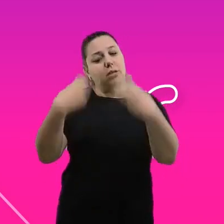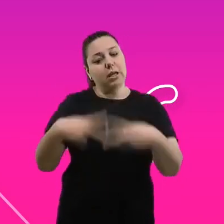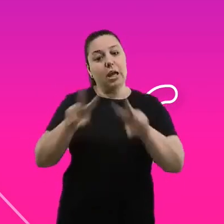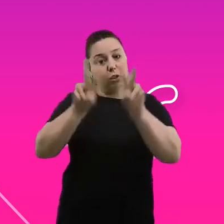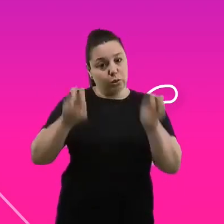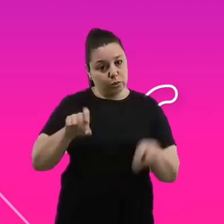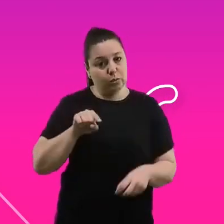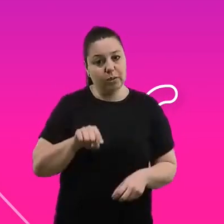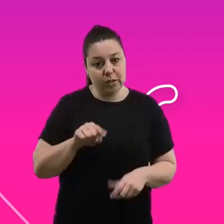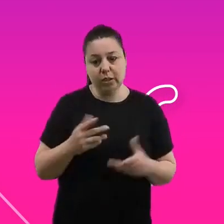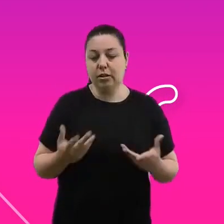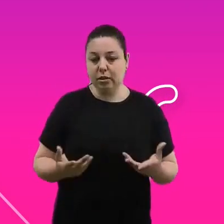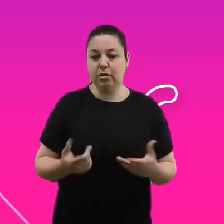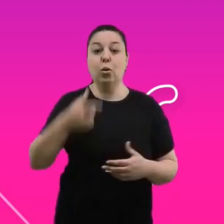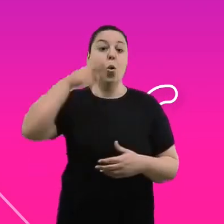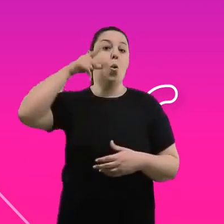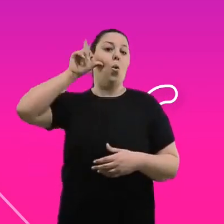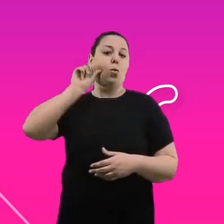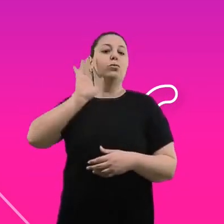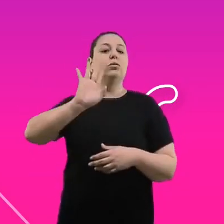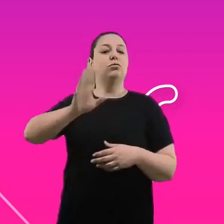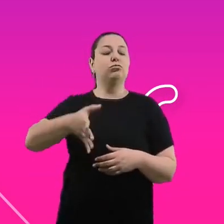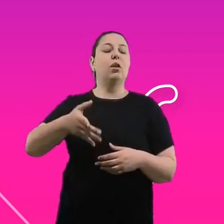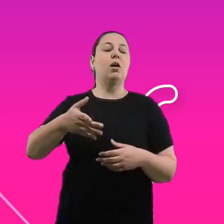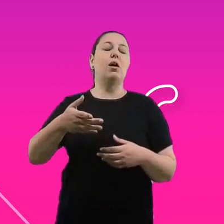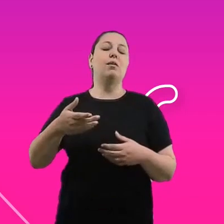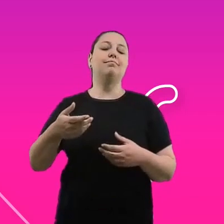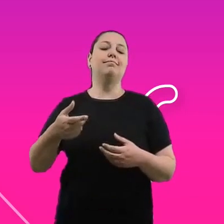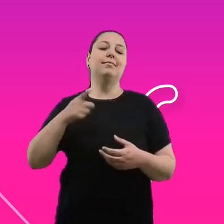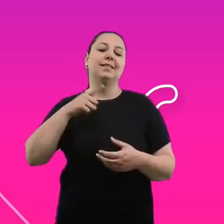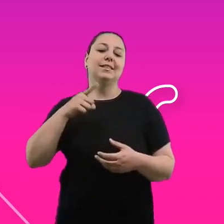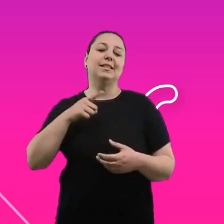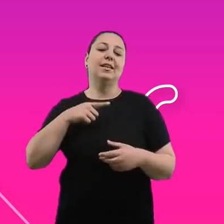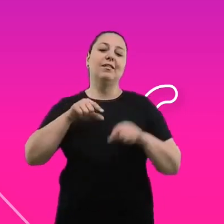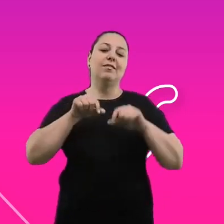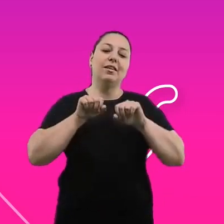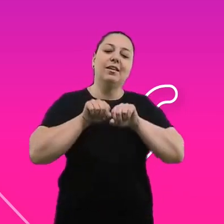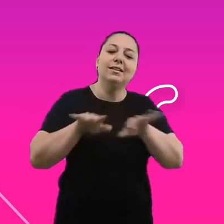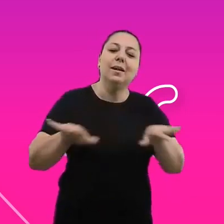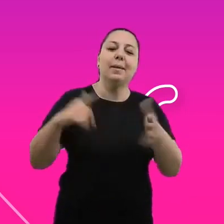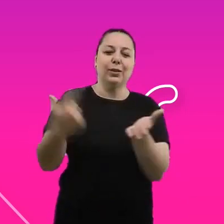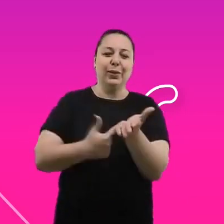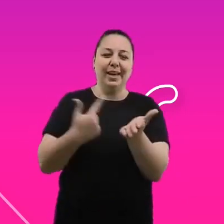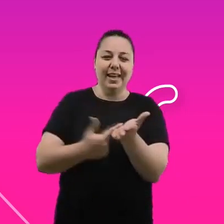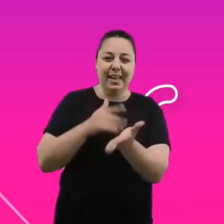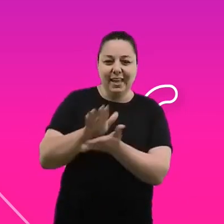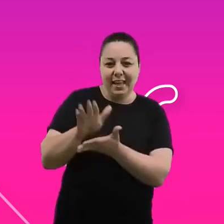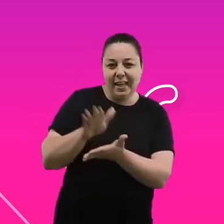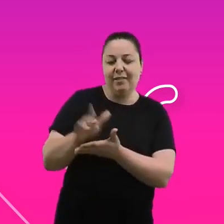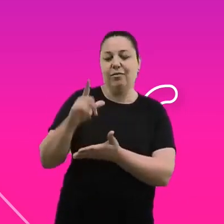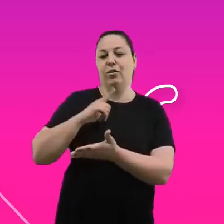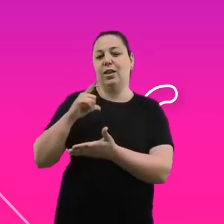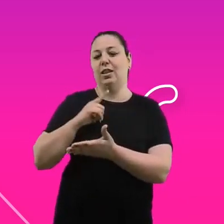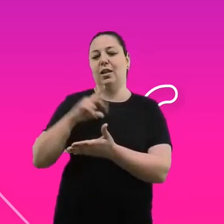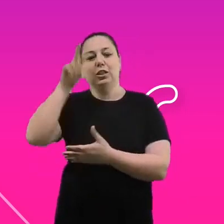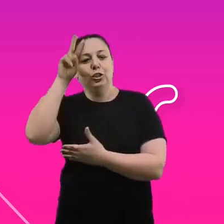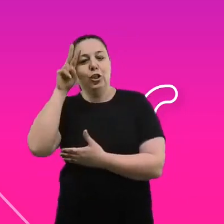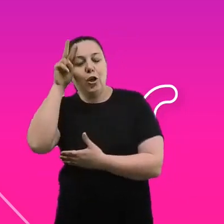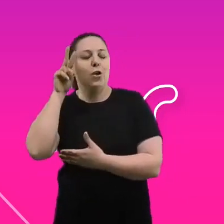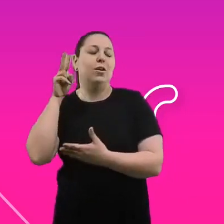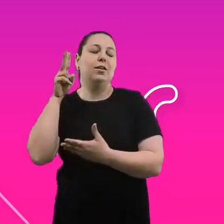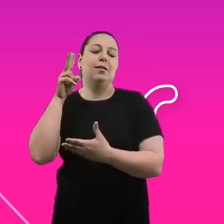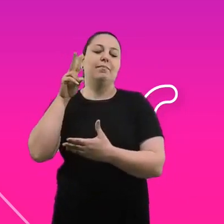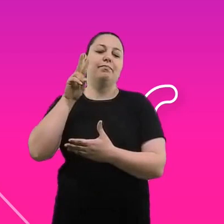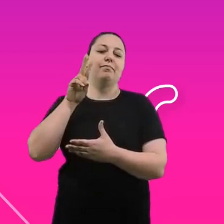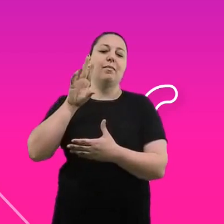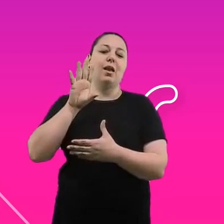fez o pré-lançamento do livro Humanos de Negócios, que conta a história de líderes, homens e mulheres que estão reumanizando o capitalismo,